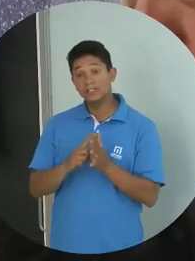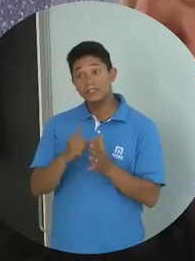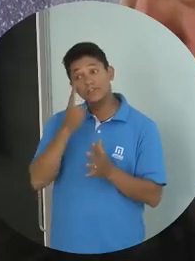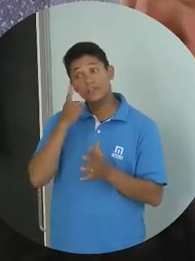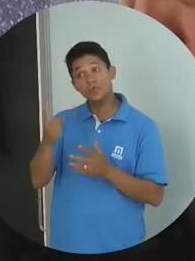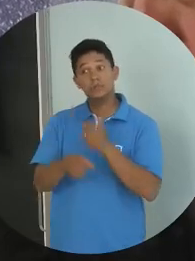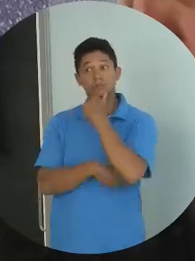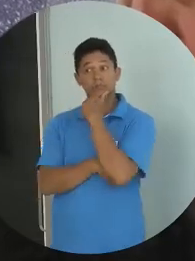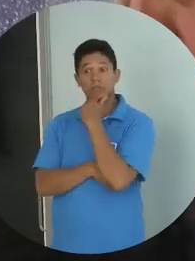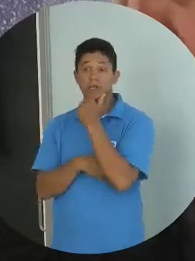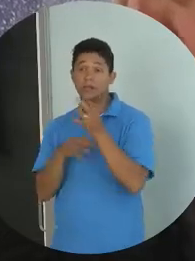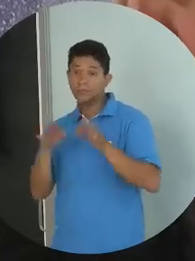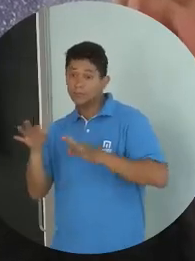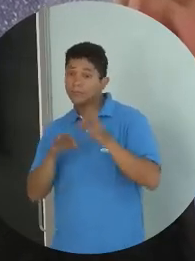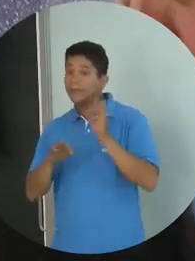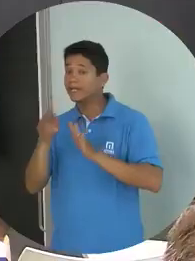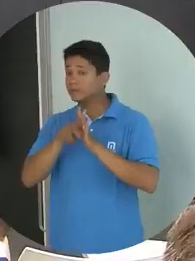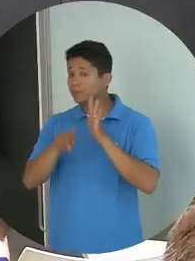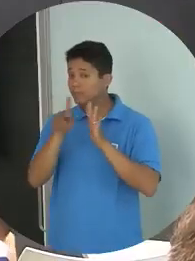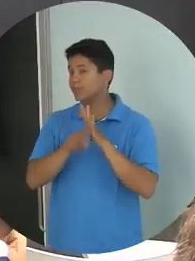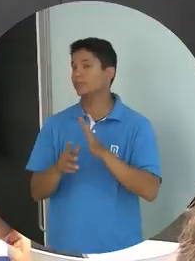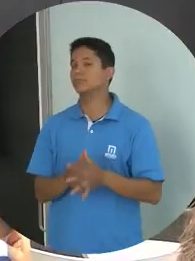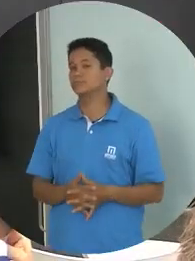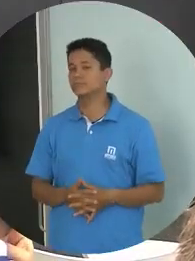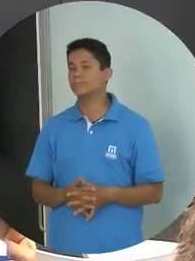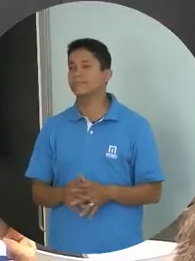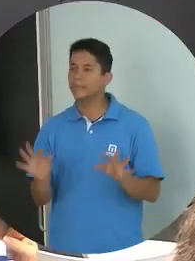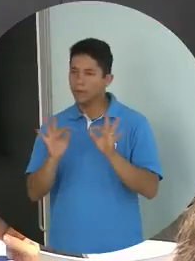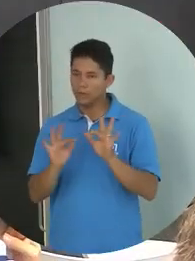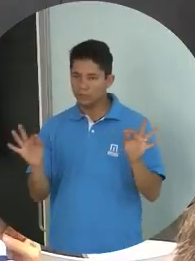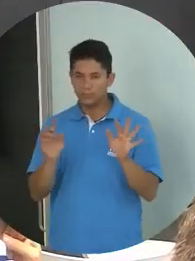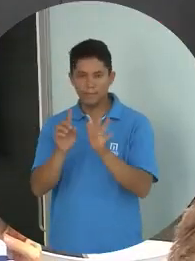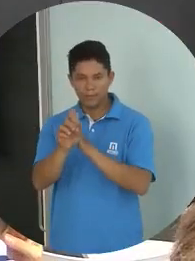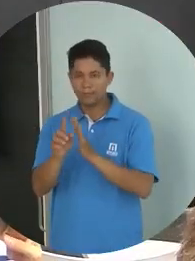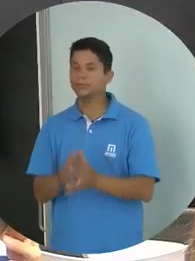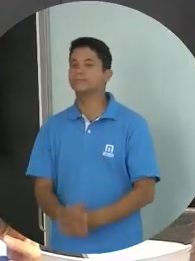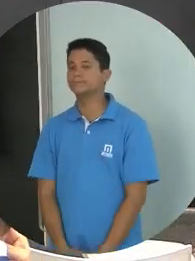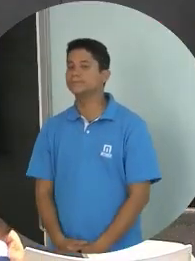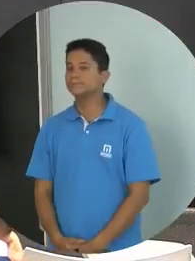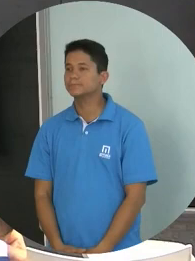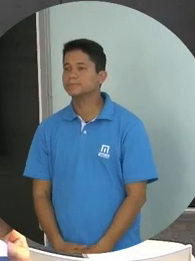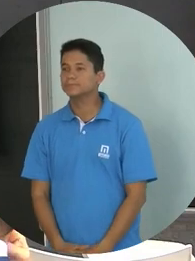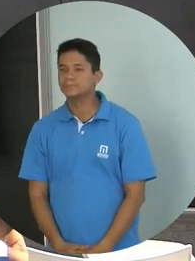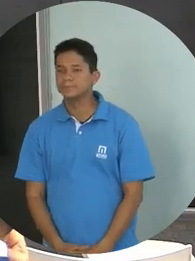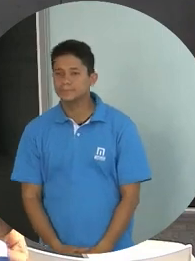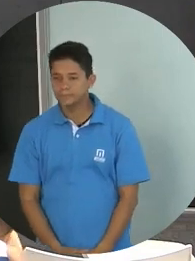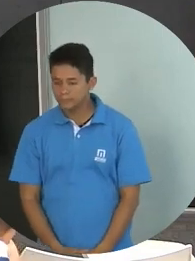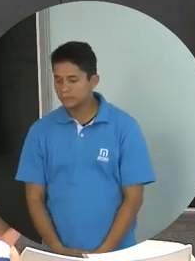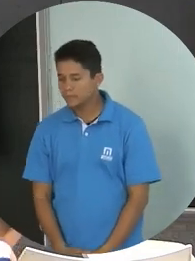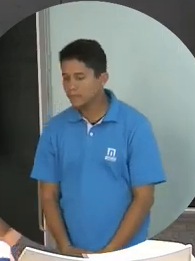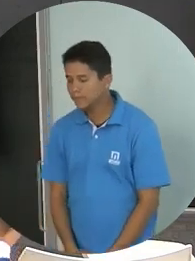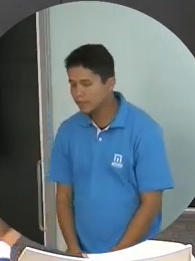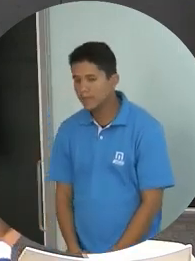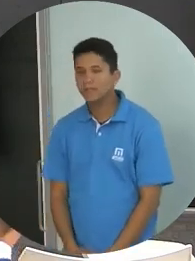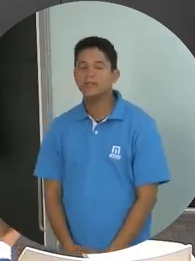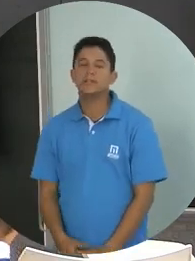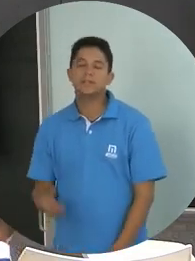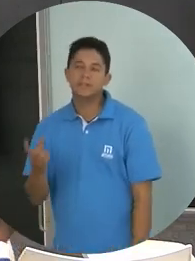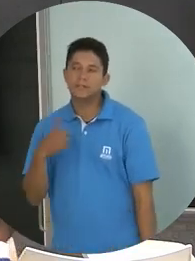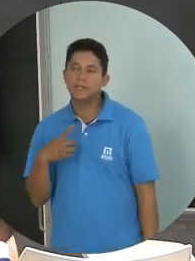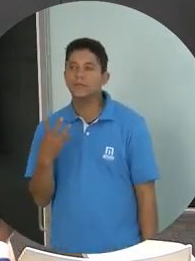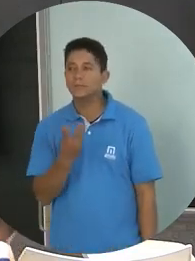no projeto? Ótima pergunta. A gente tem muito essa situação de